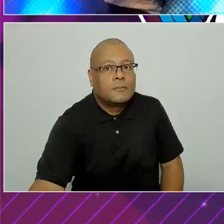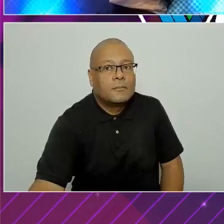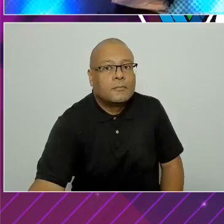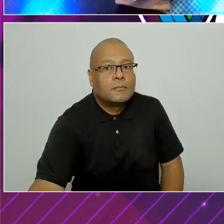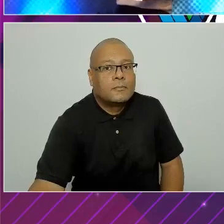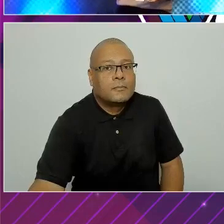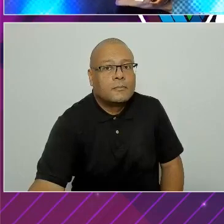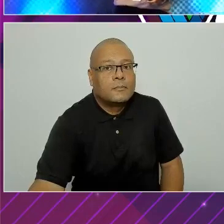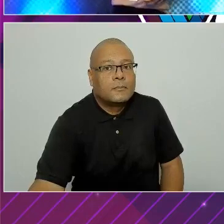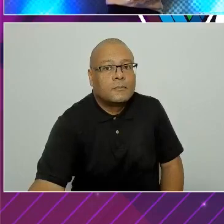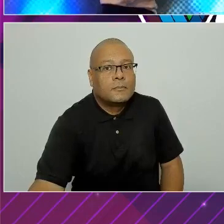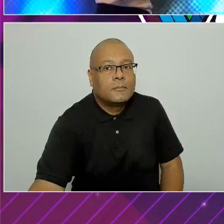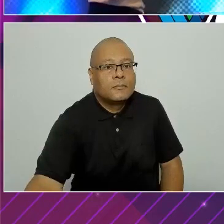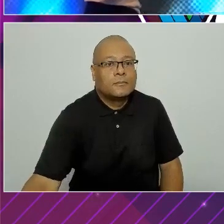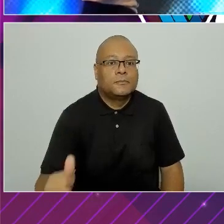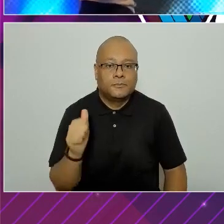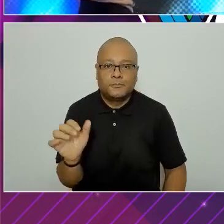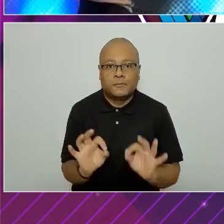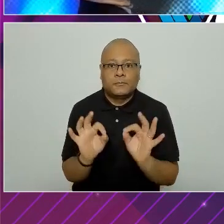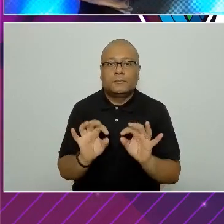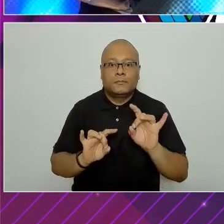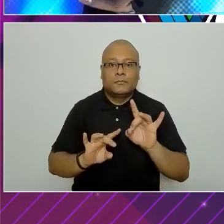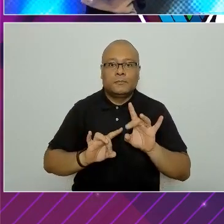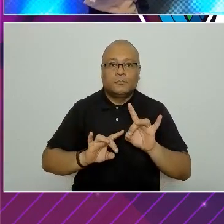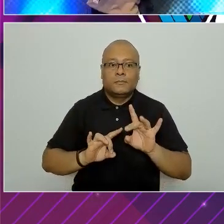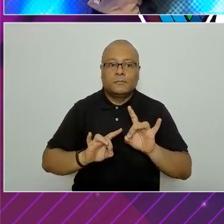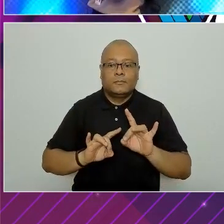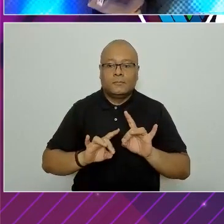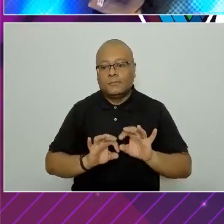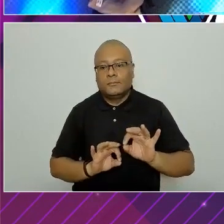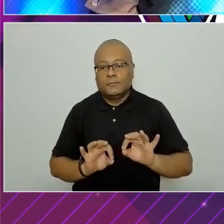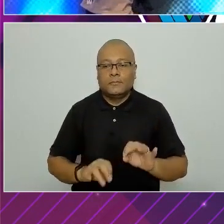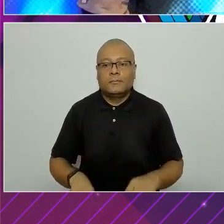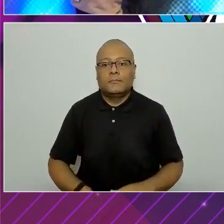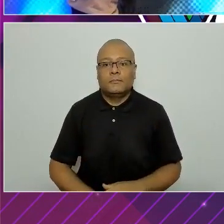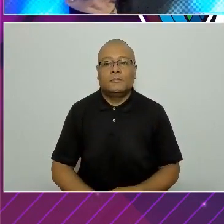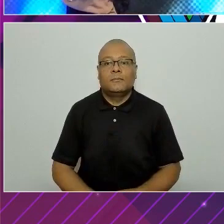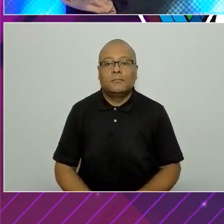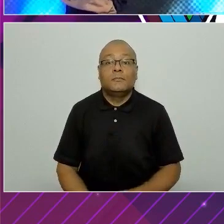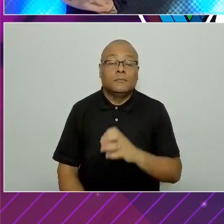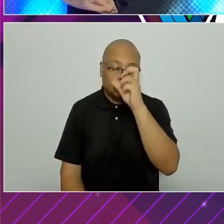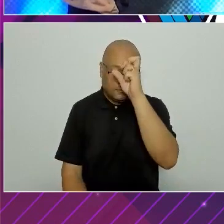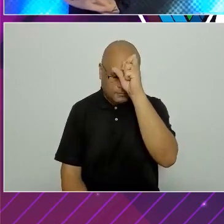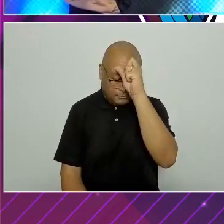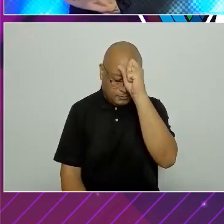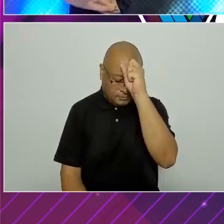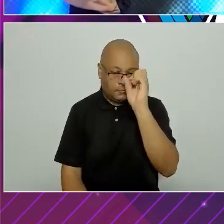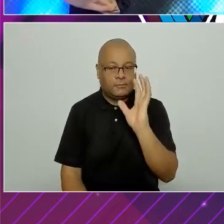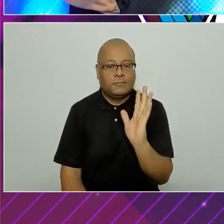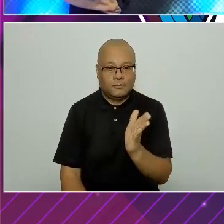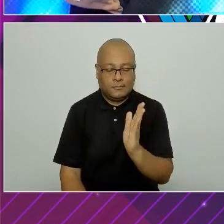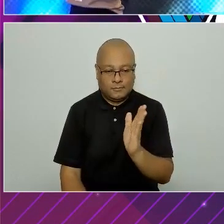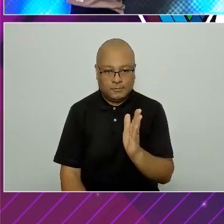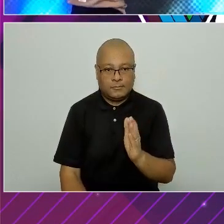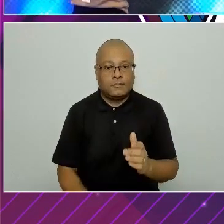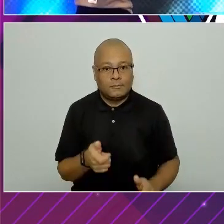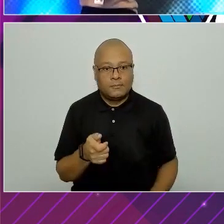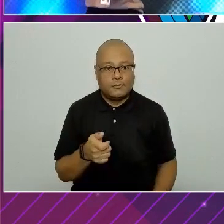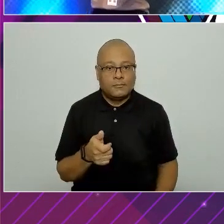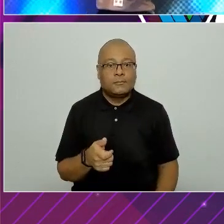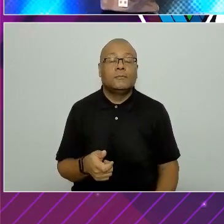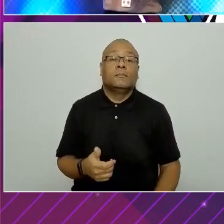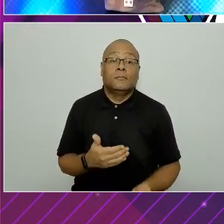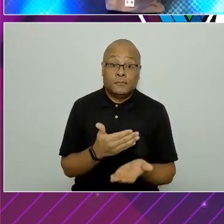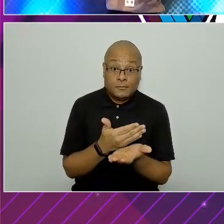Ah, tá. Probleminhas técnicos aqui. Já aprendi a lidar com o controle. Mas antes